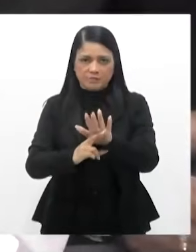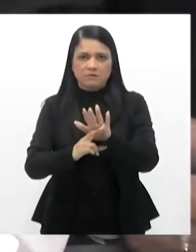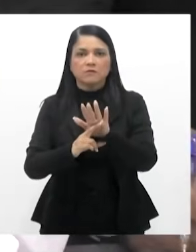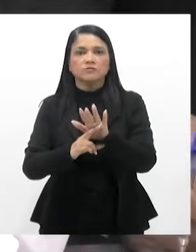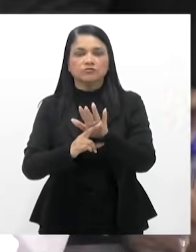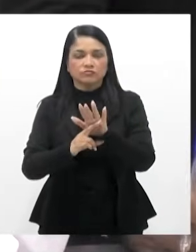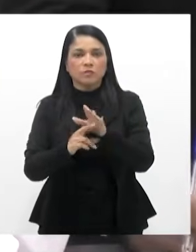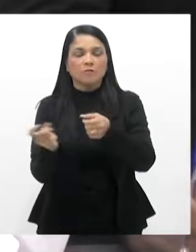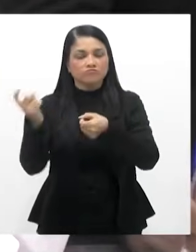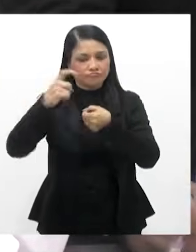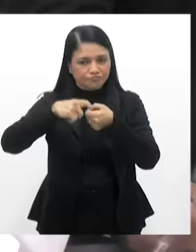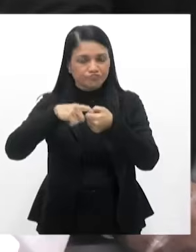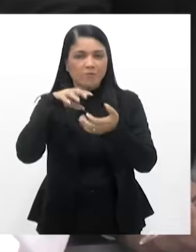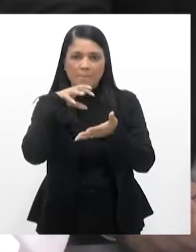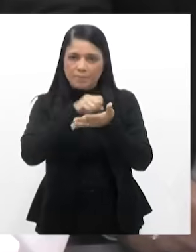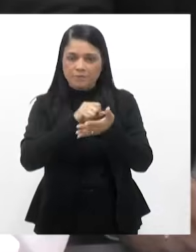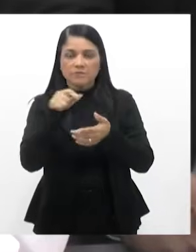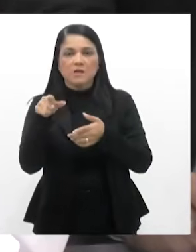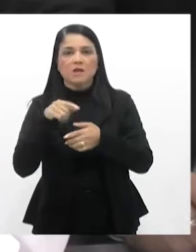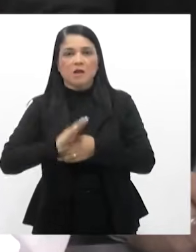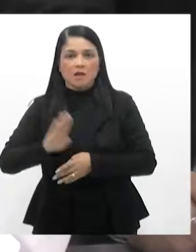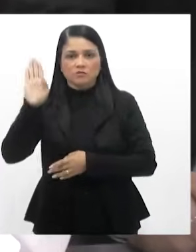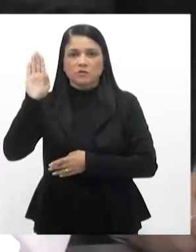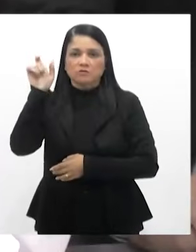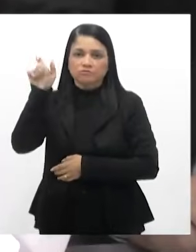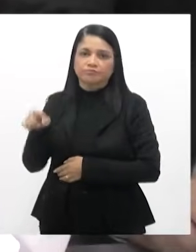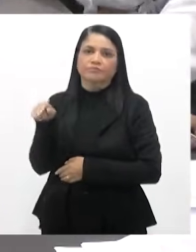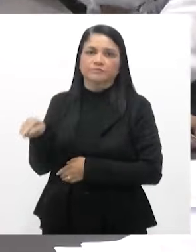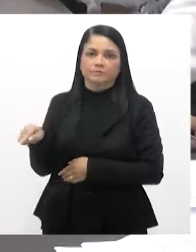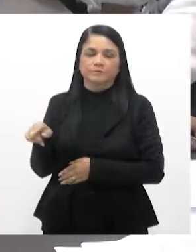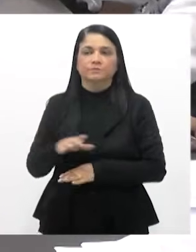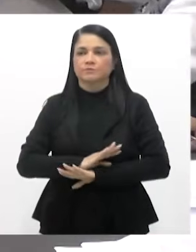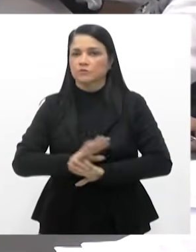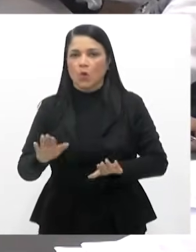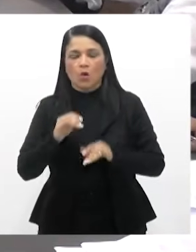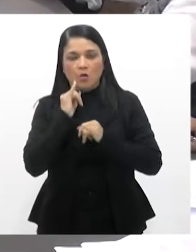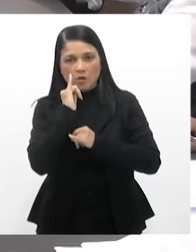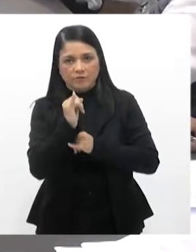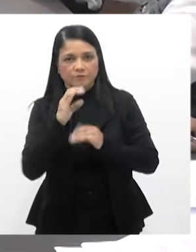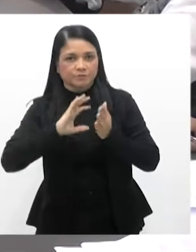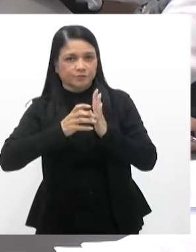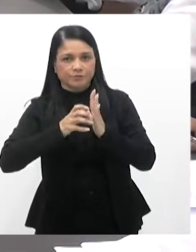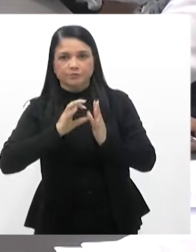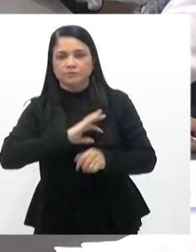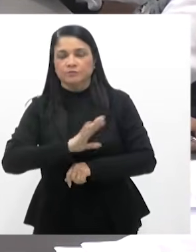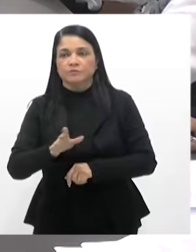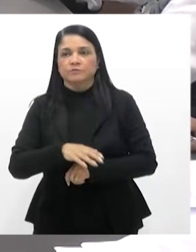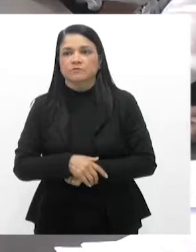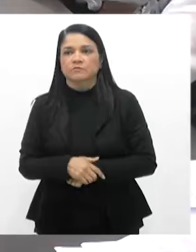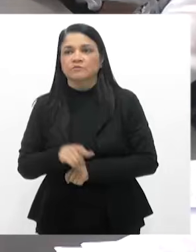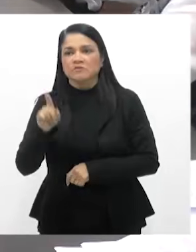está regularmente filiado, ele é o meu candidato. Deputado Mink, eu dou razão ao deputado Amorim.